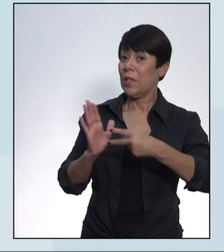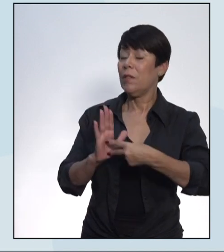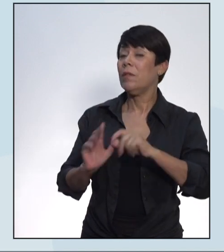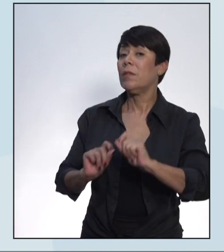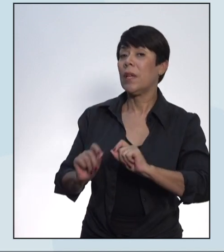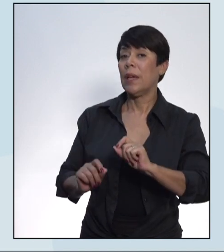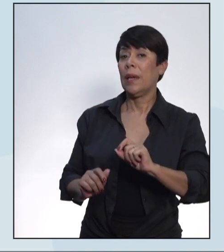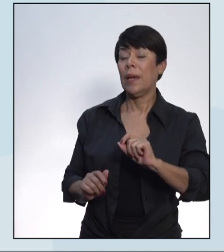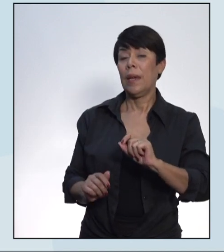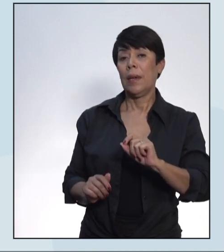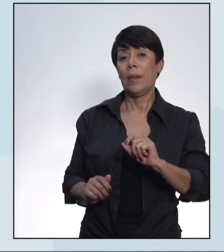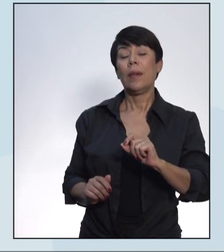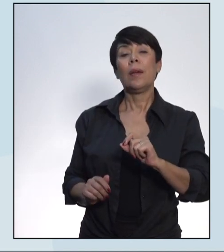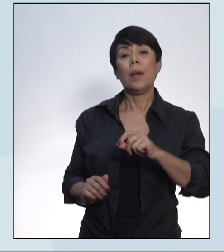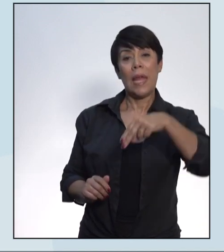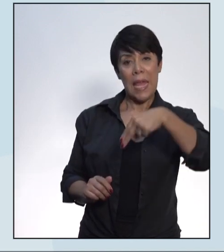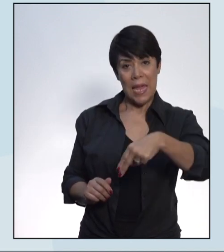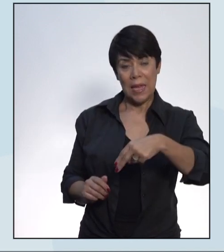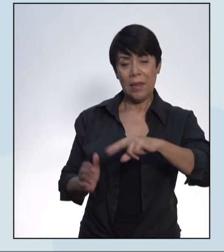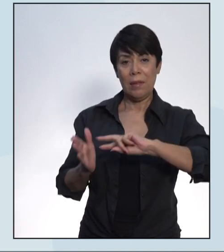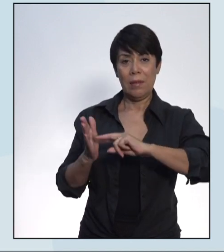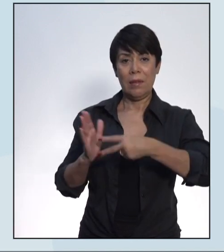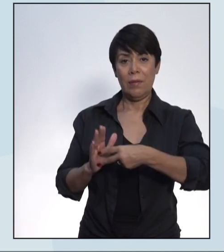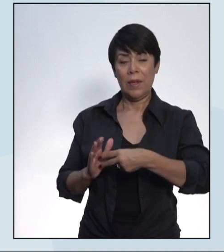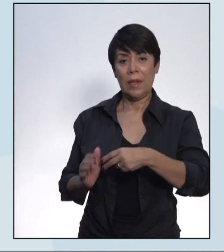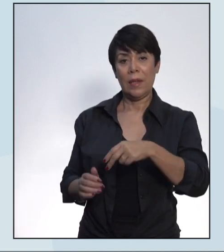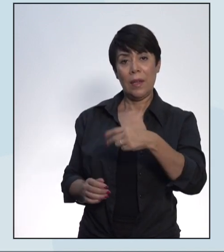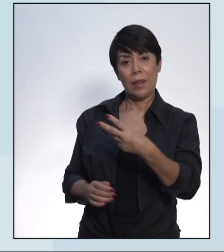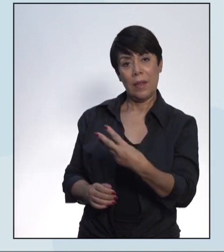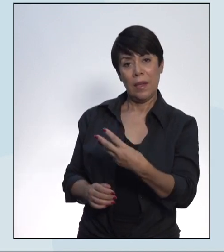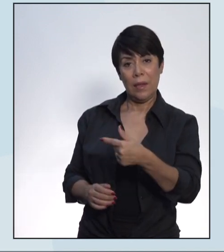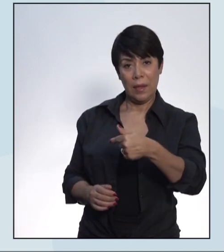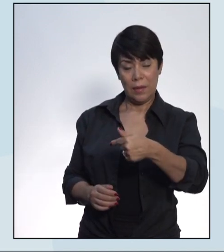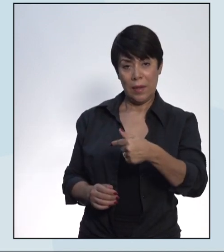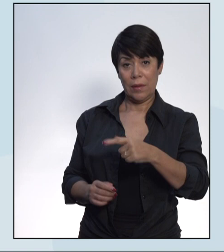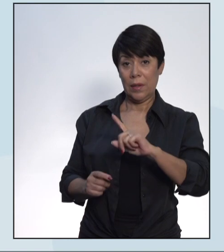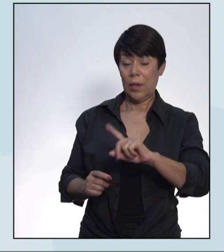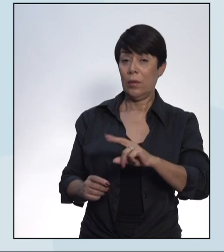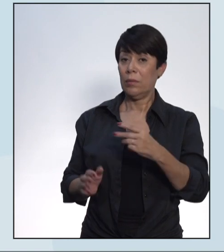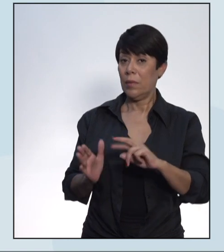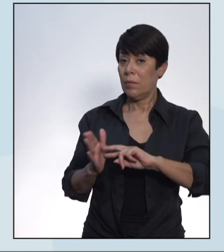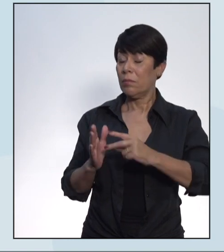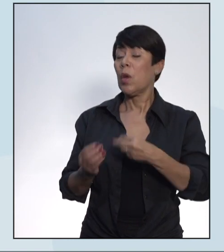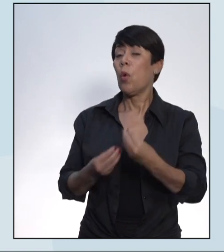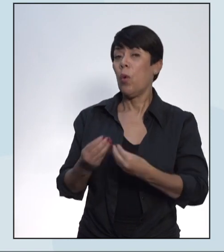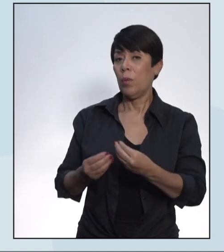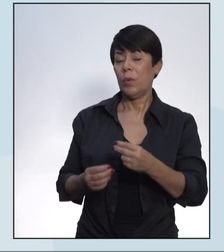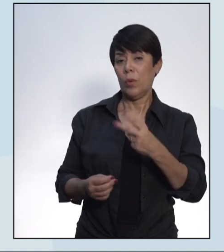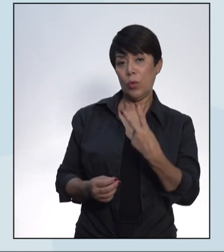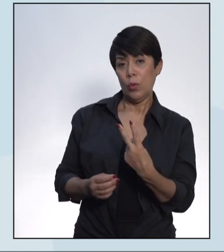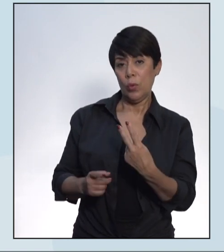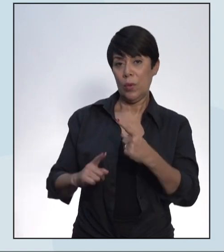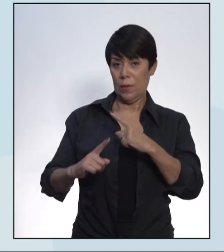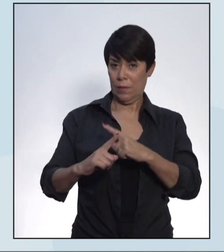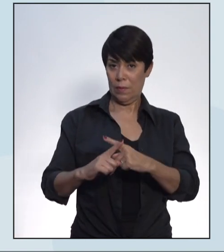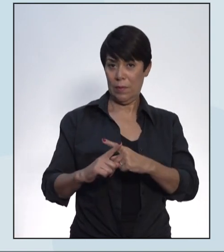colocar como 37. Então, é só substituir 2 vezes